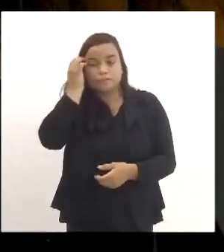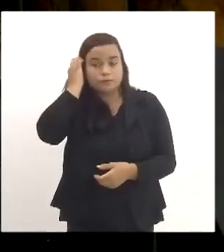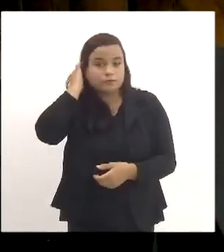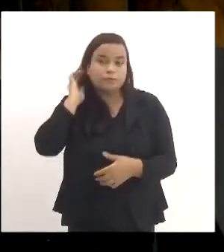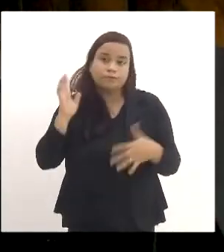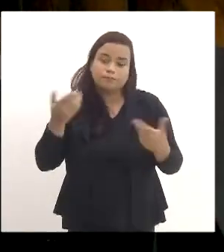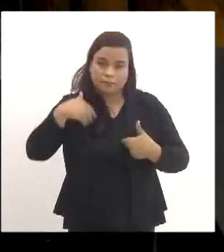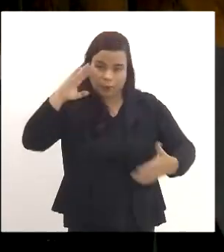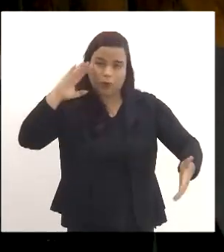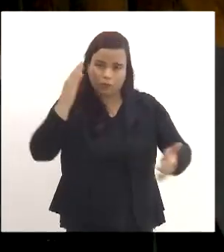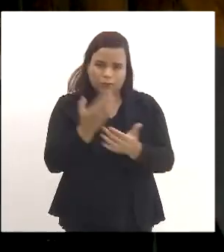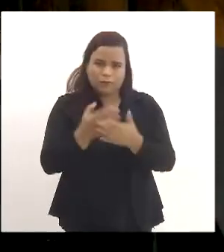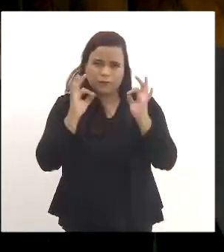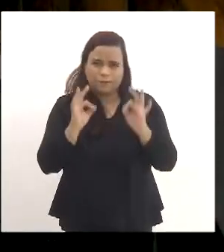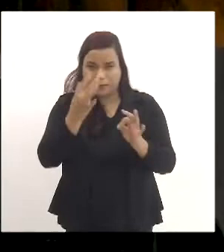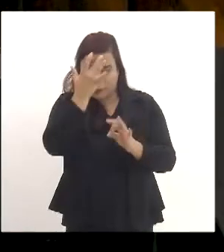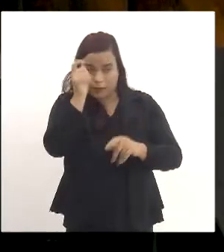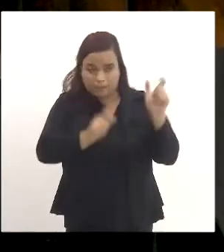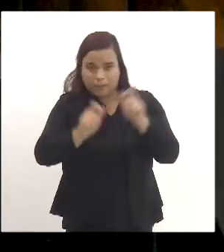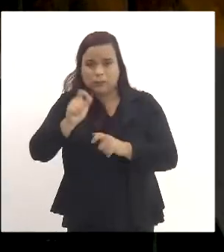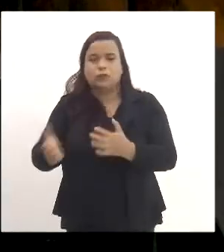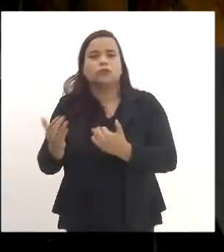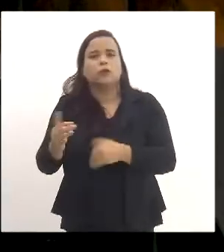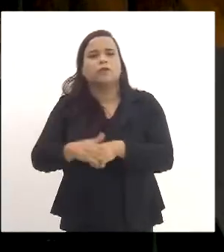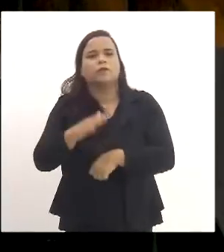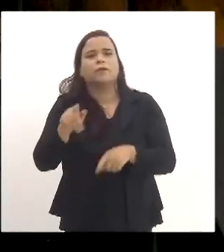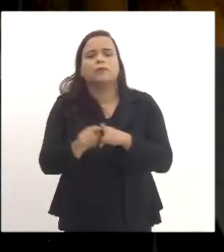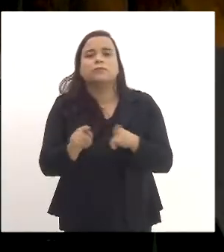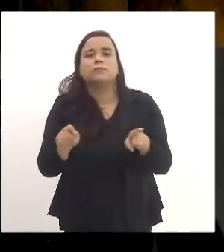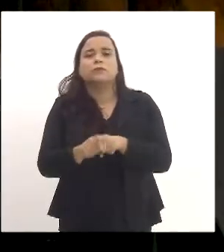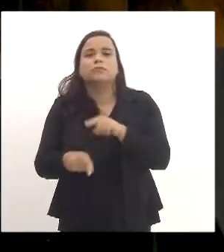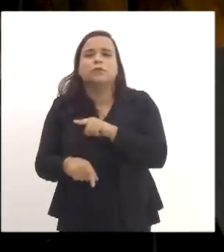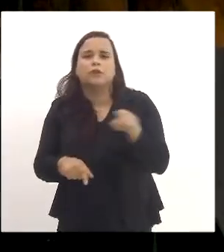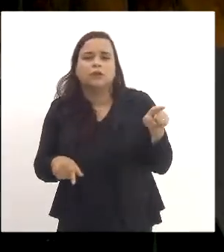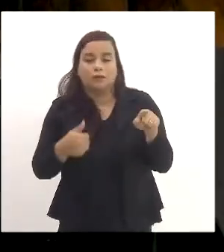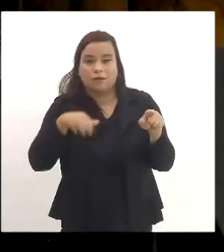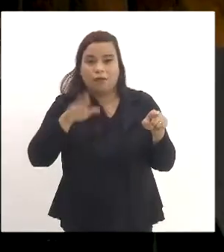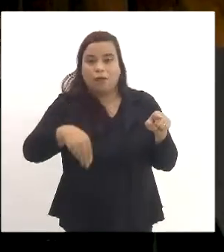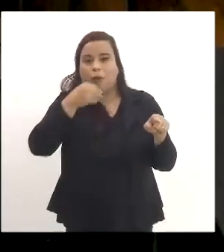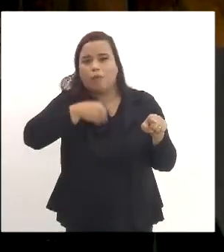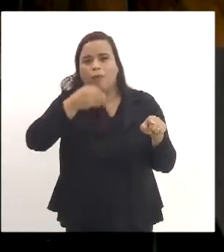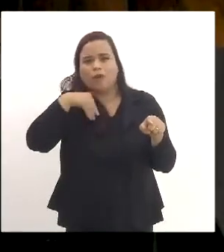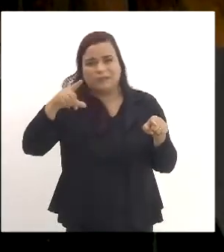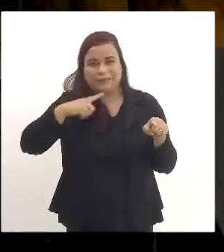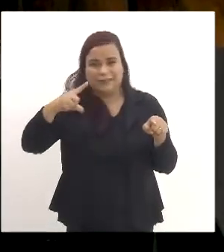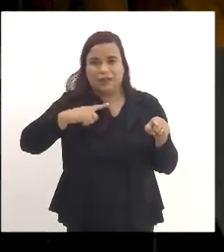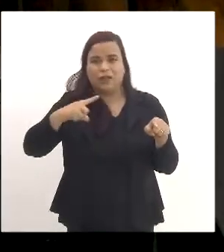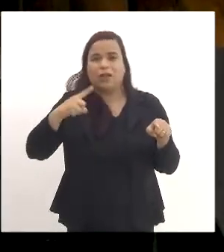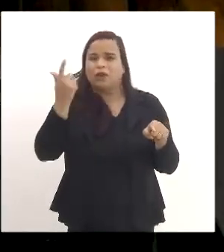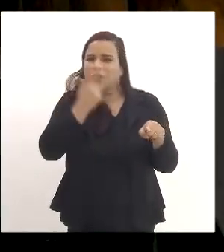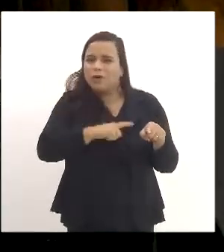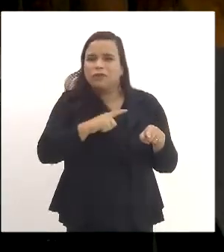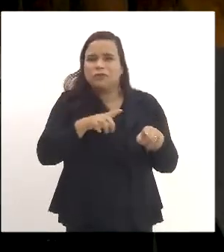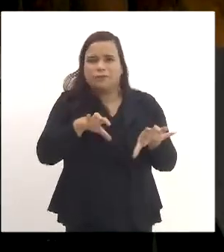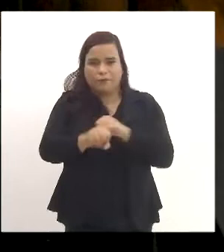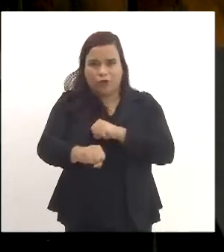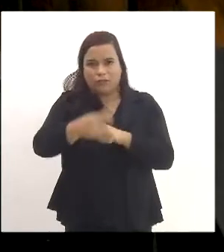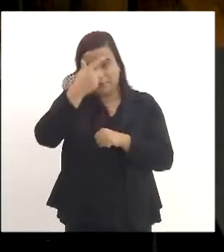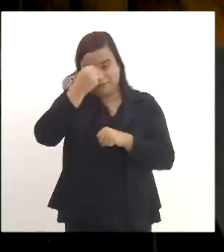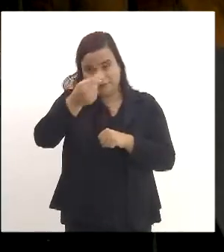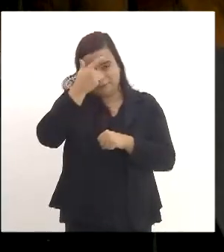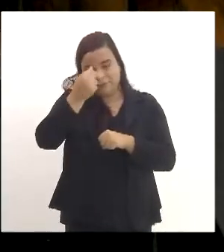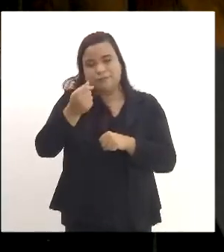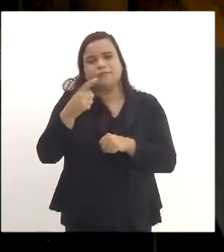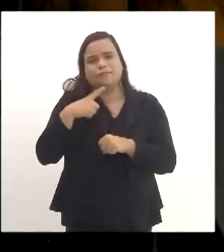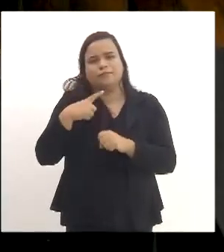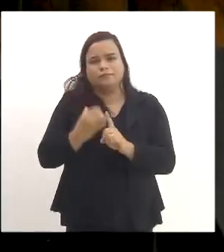confio convictamente nas pessoas mais jovens e, sobretudo, naqueles que tiveram a oportunidade de se graduar no ensino superior, também